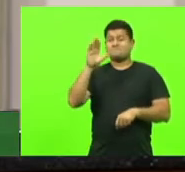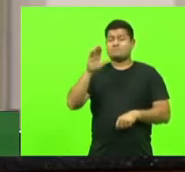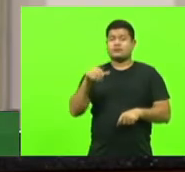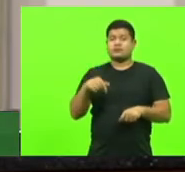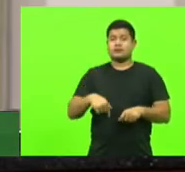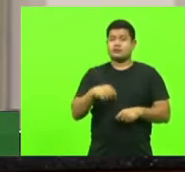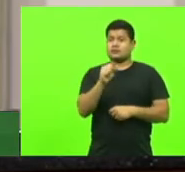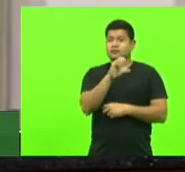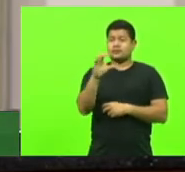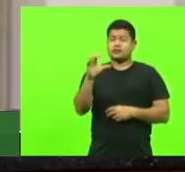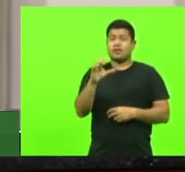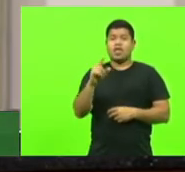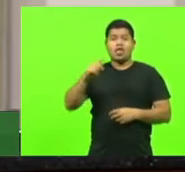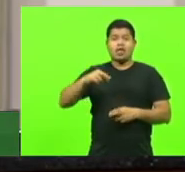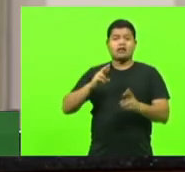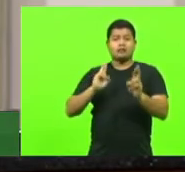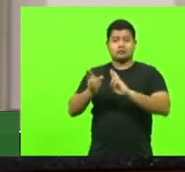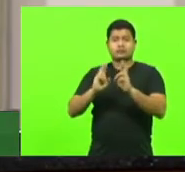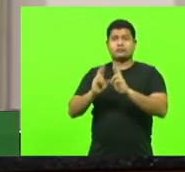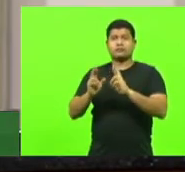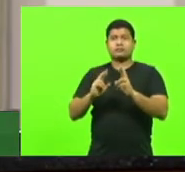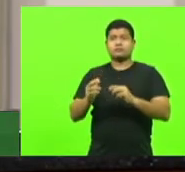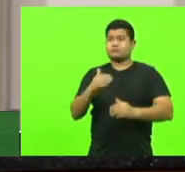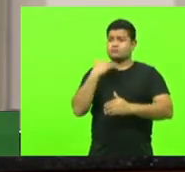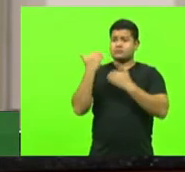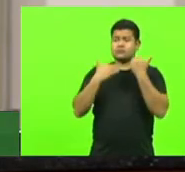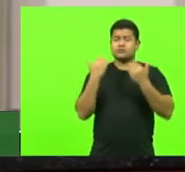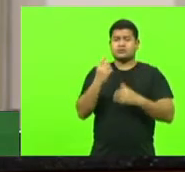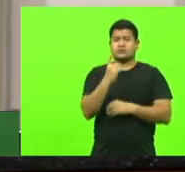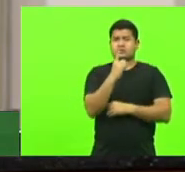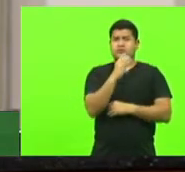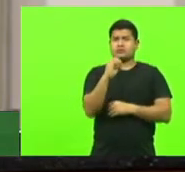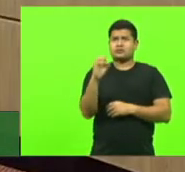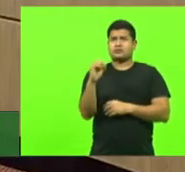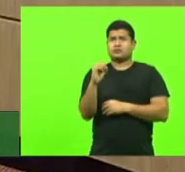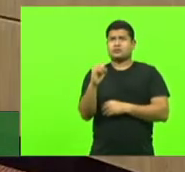É a rodovia onde morrem mais de 100 catarinenses.